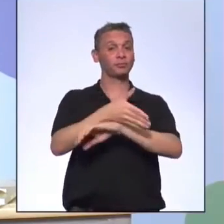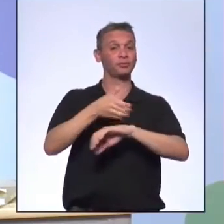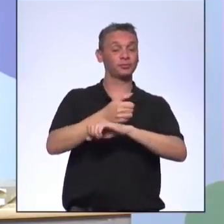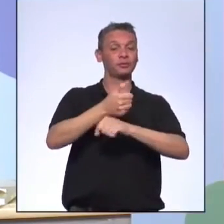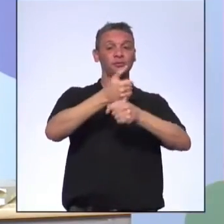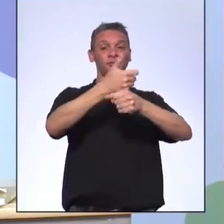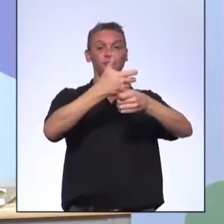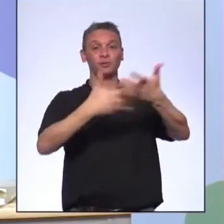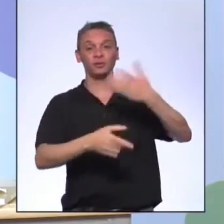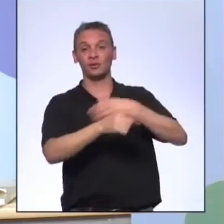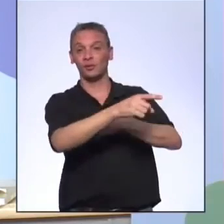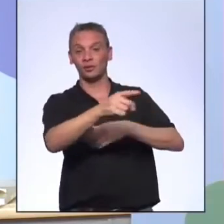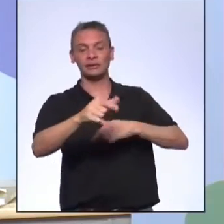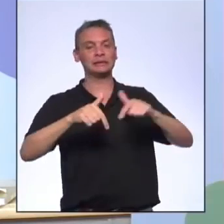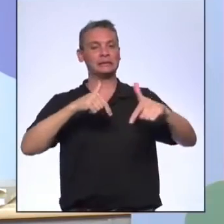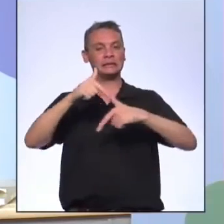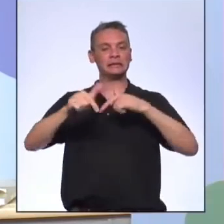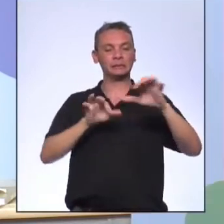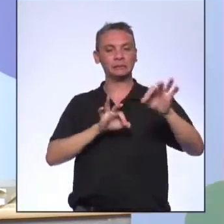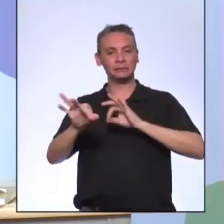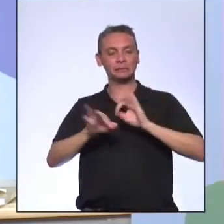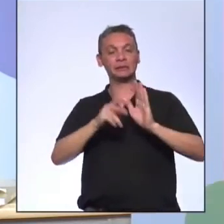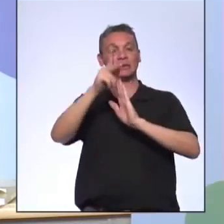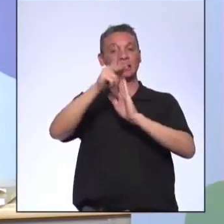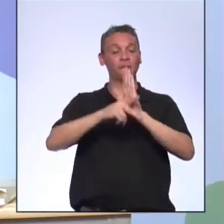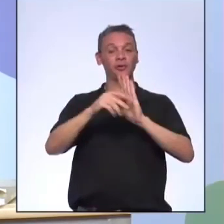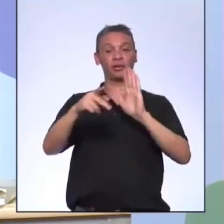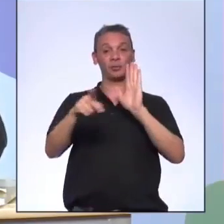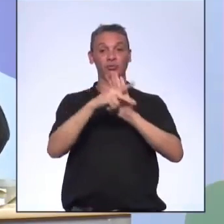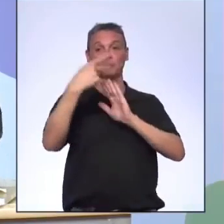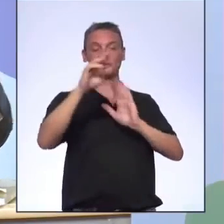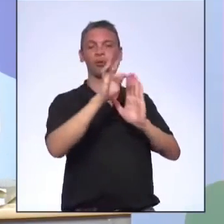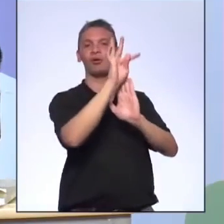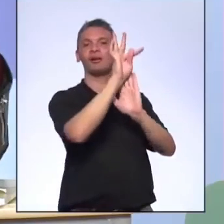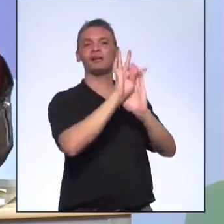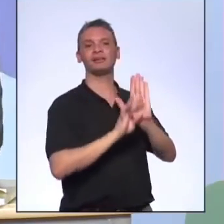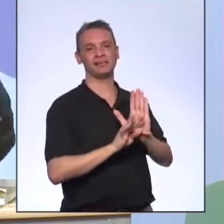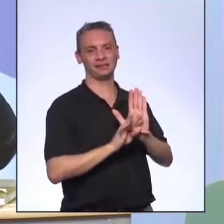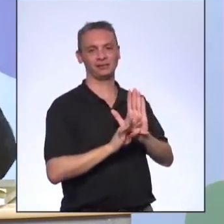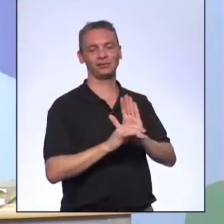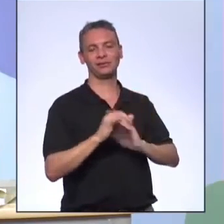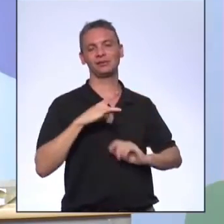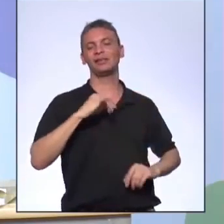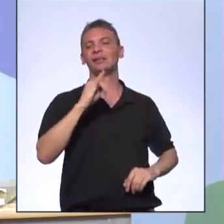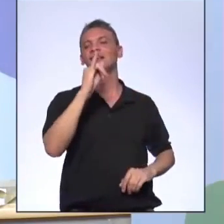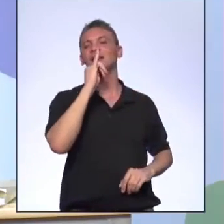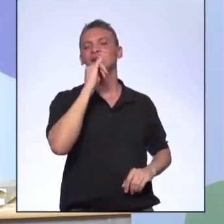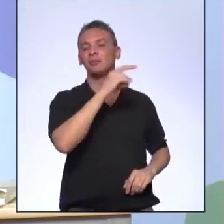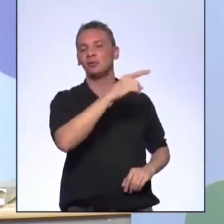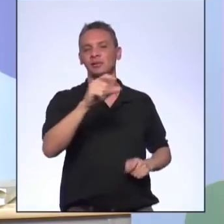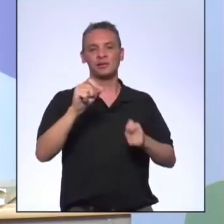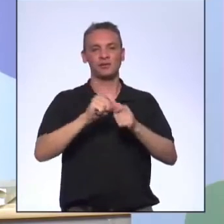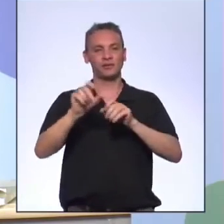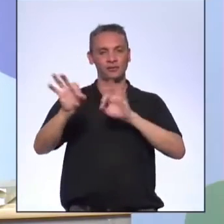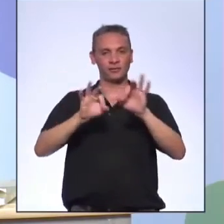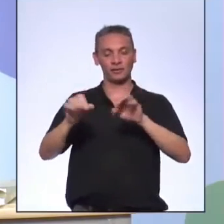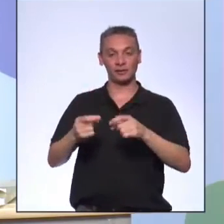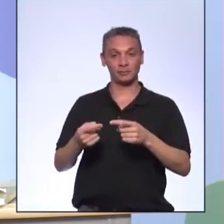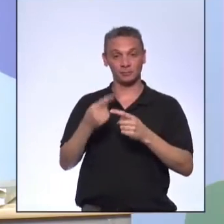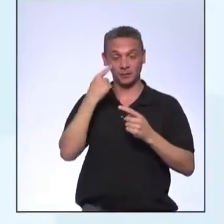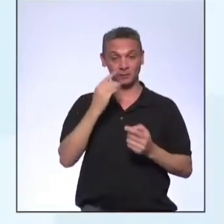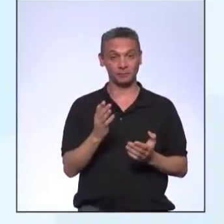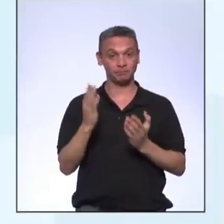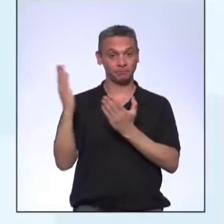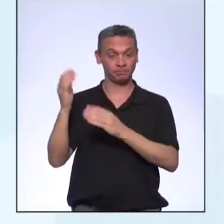vocês vão começar a trabalhar já o projeto de texto de vocês. Só que nós daremos alguns exemplos e vocês vão fazer. Vamos lá para o próximo